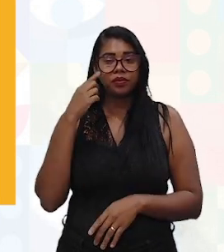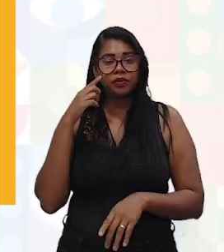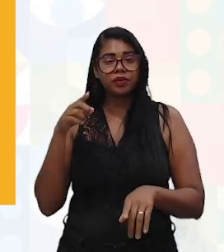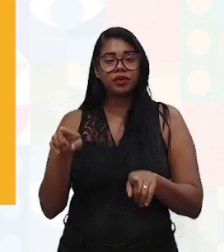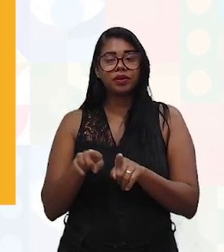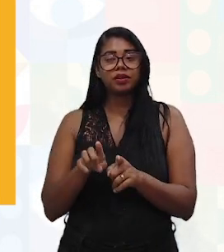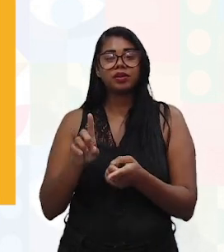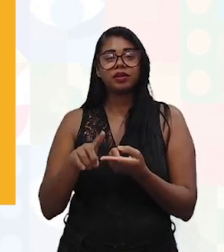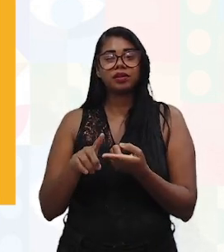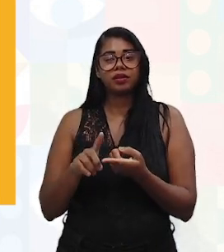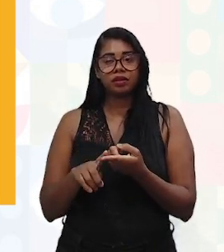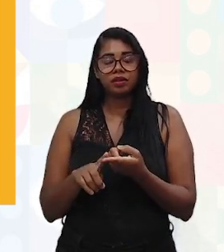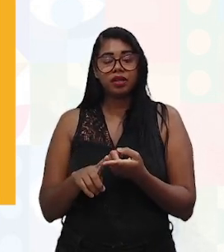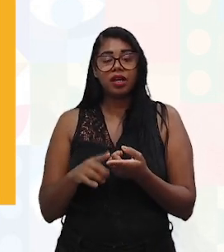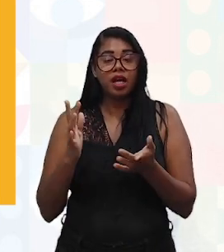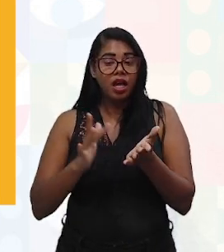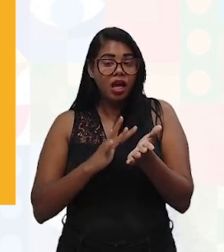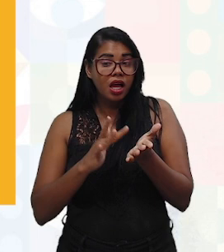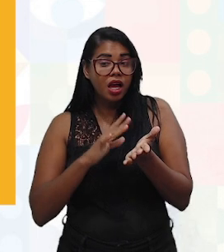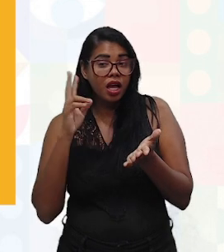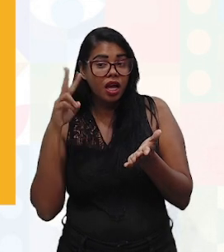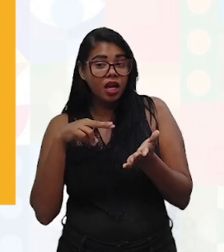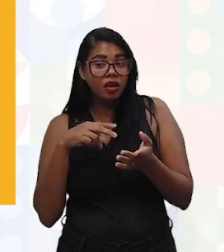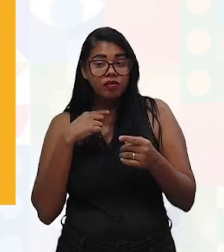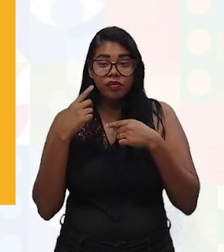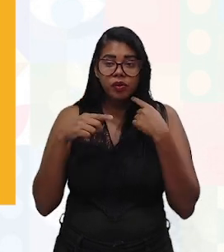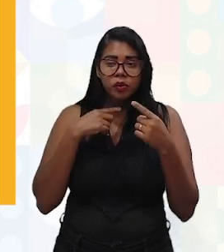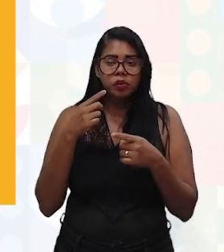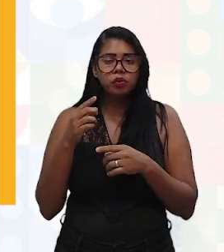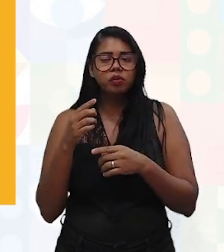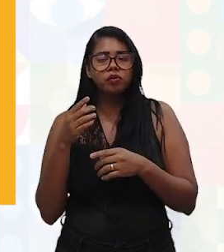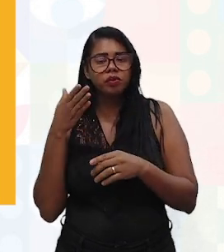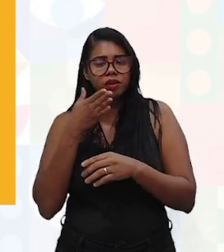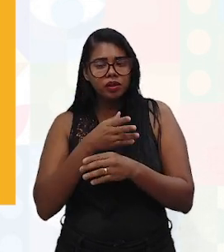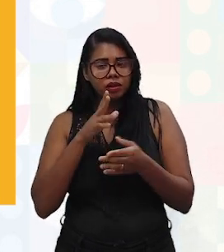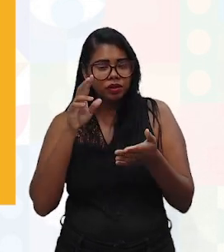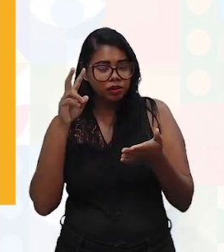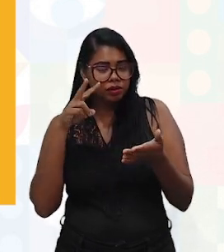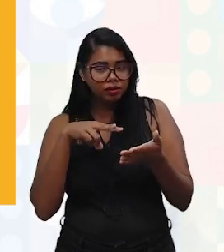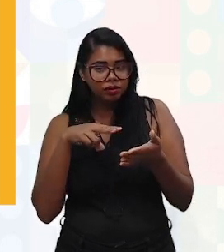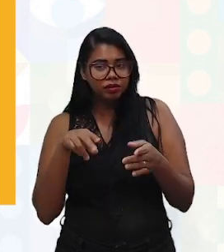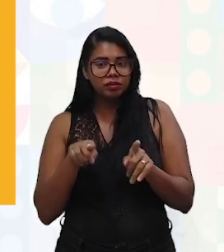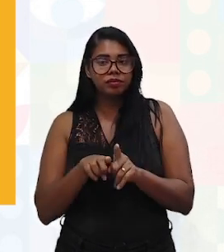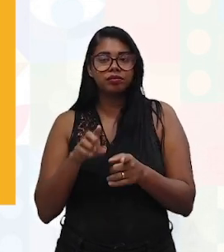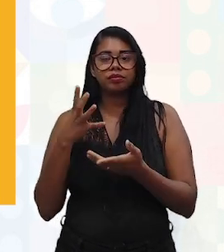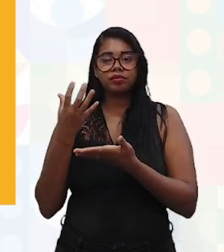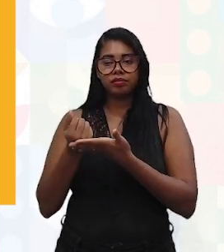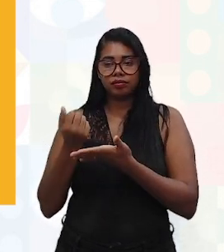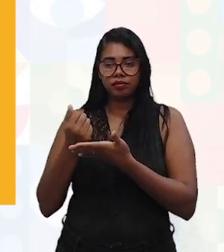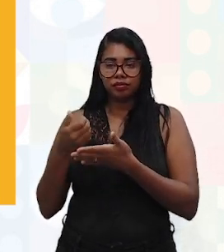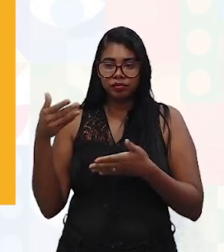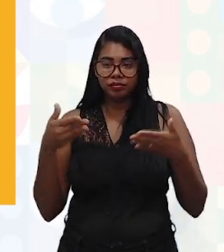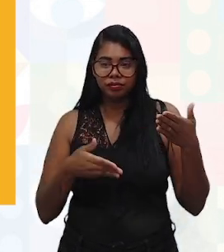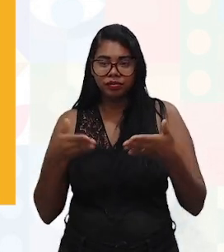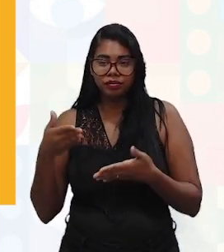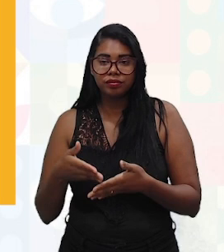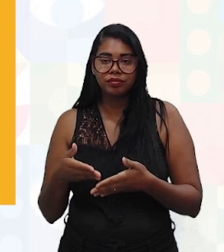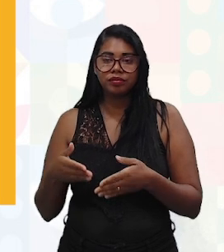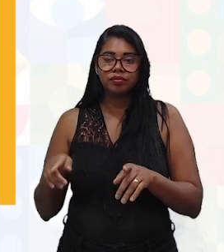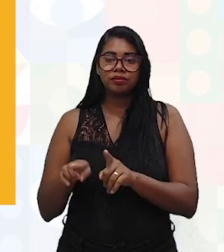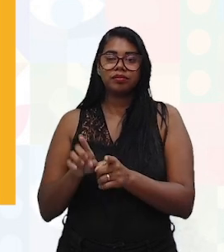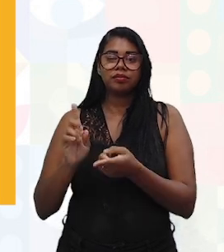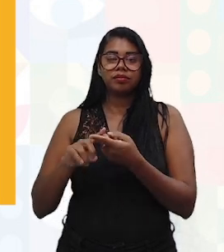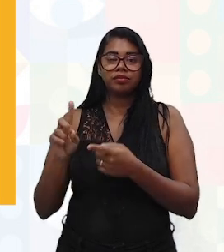eita, eu vi isso no meu e-book. Não fica com dúvida, corre lá e vê. Escuta os podcasts, participa dos fóruns,